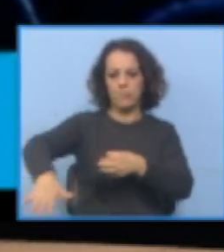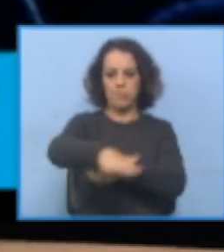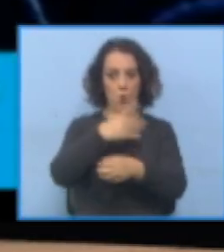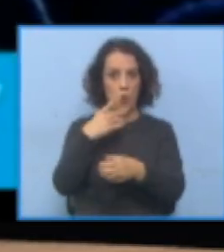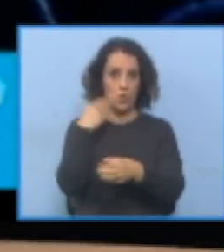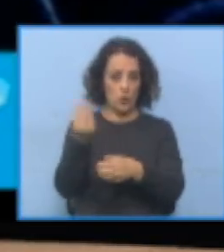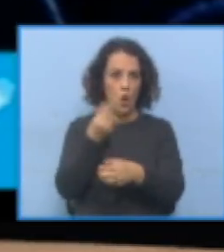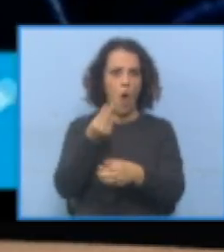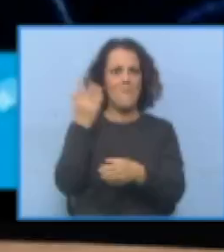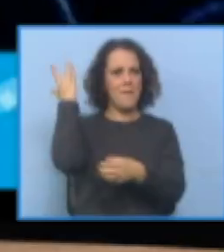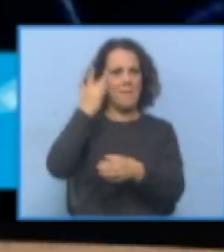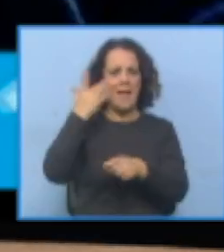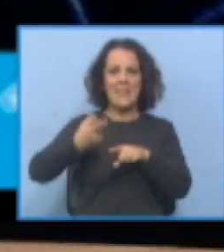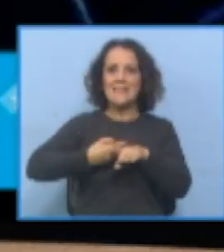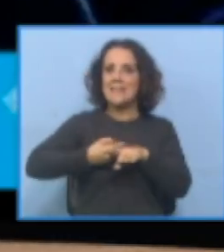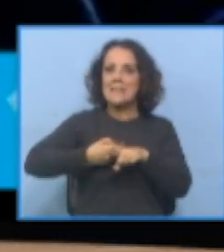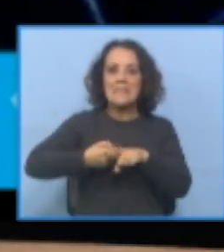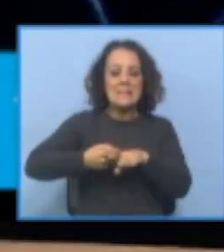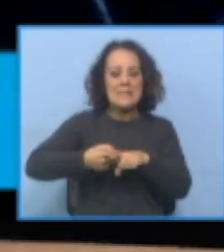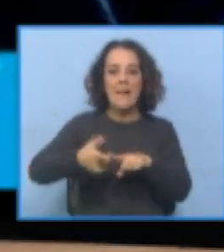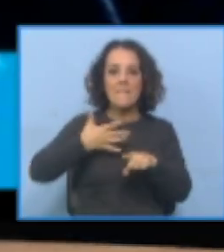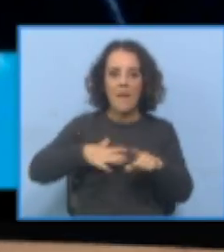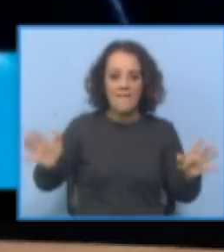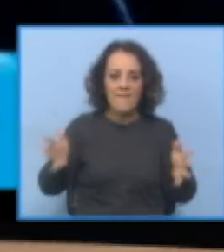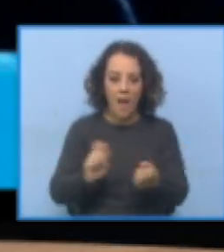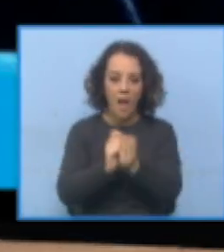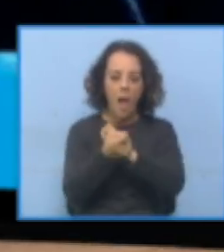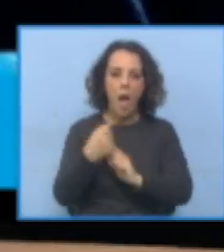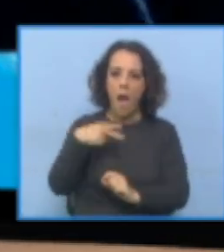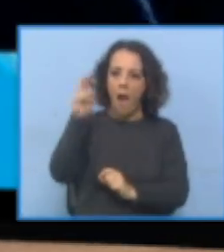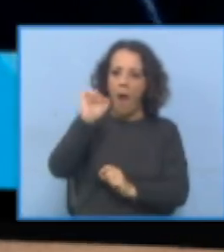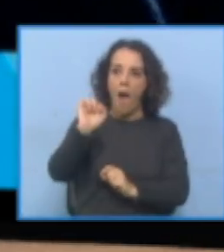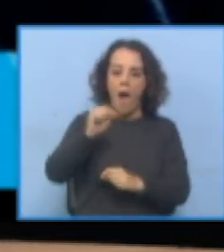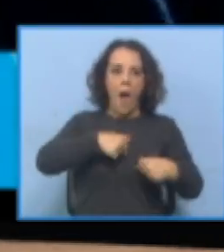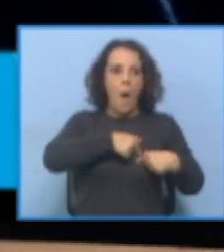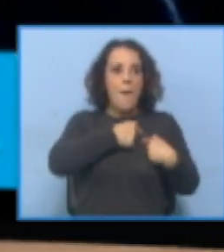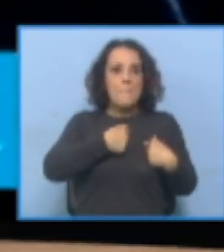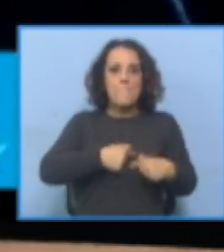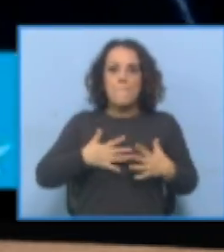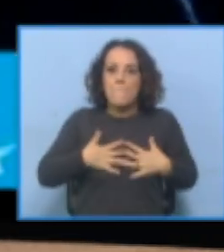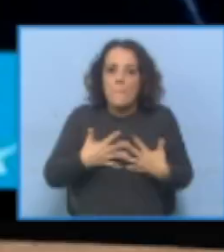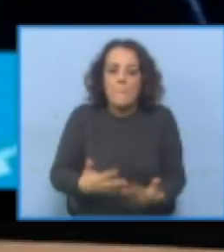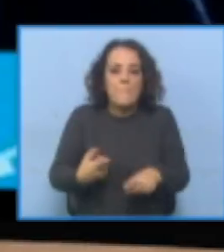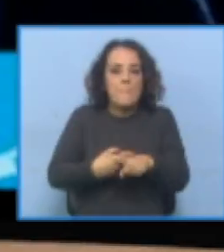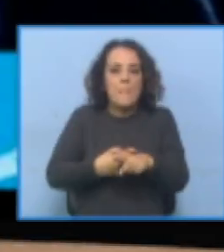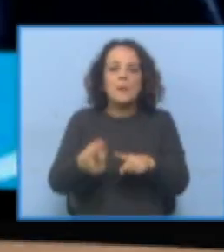jovem sacerdote, cheio de ânimo, e é interessante ouvi-lo falar e com uma paixão agora, porque é como se